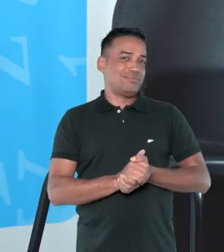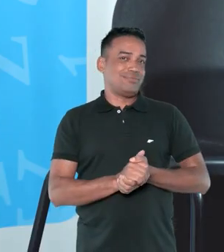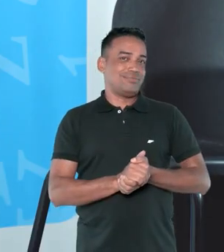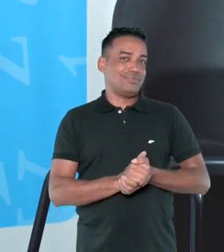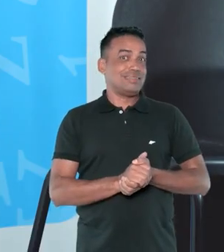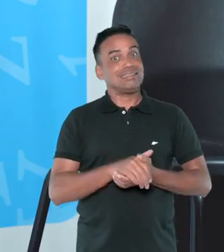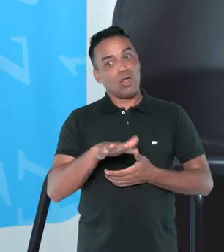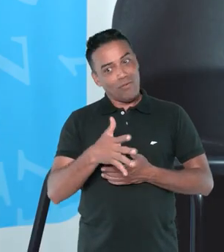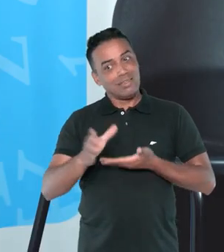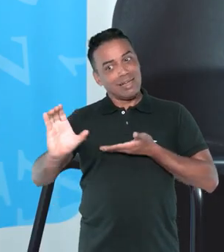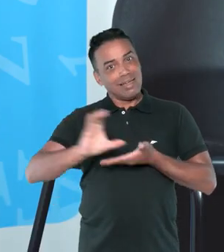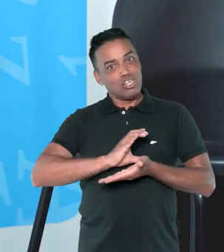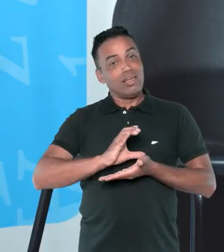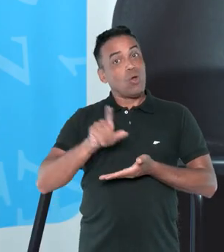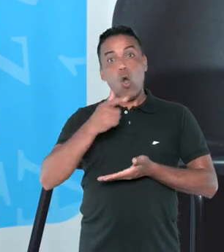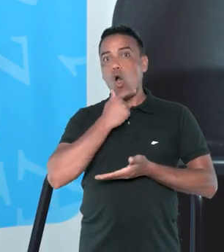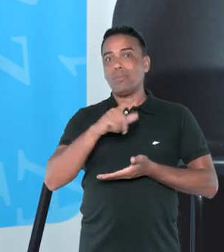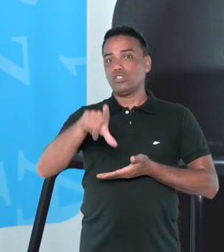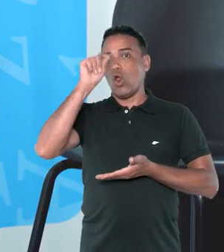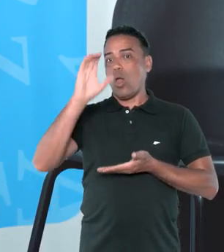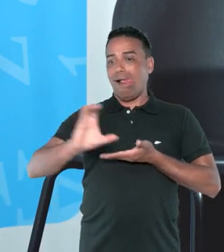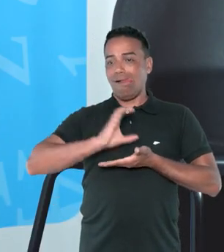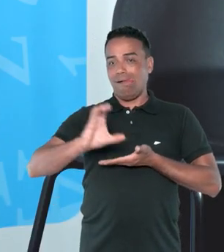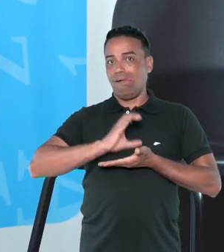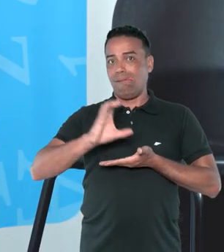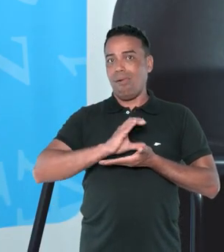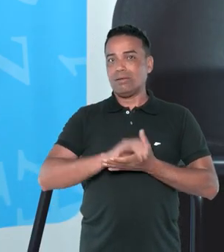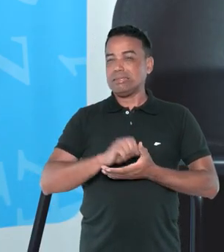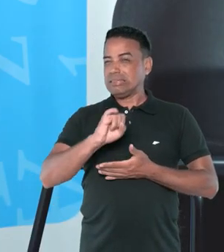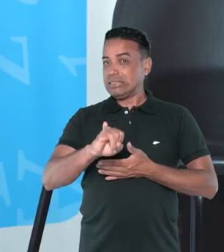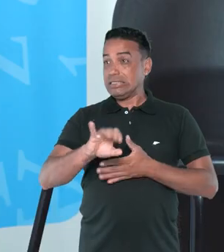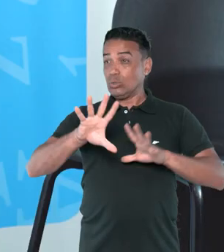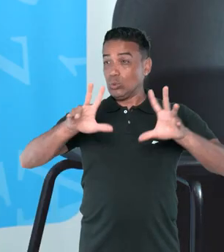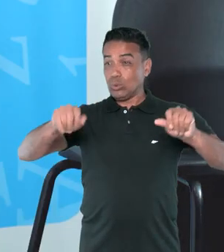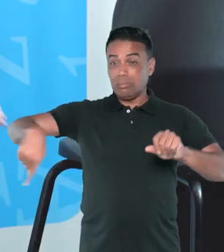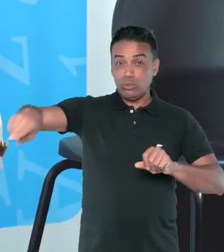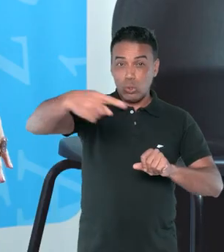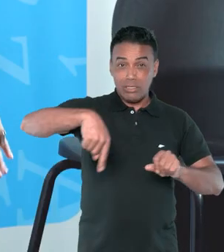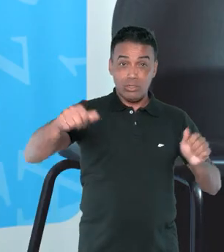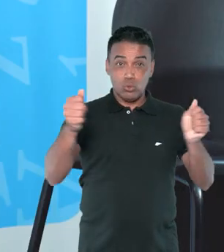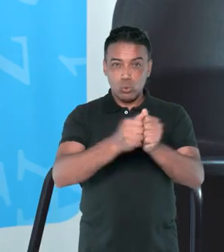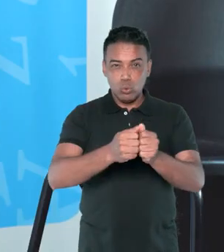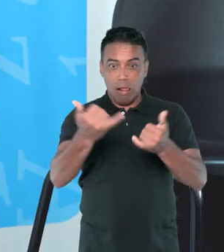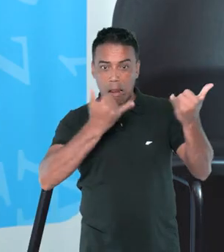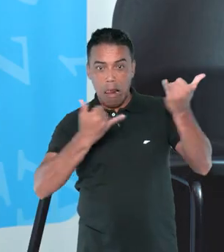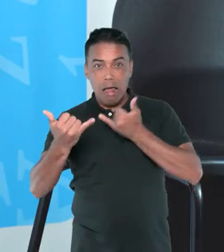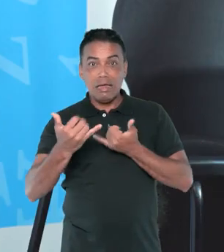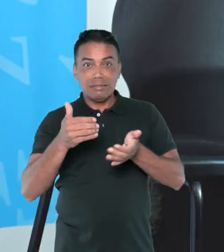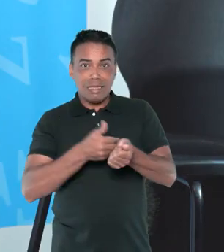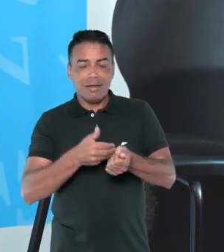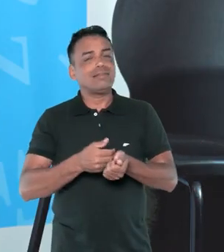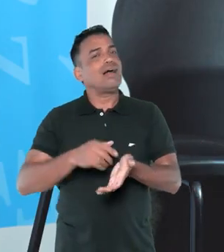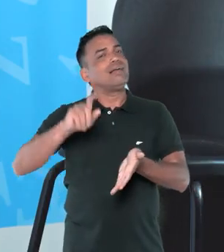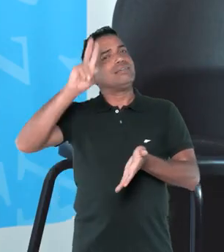Que talvez ganhar dinheiro. O cara resolveu ganhar dinheiro, mas imagina se tu fica sabendo, assim, de repente, de todo mundo que está aqui na sala. E aí eu escrevi um livro contando